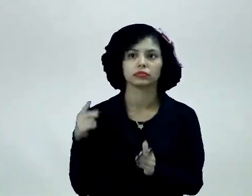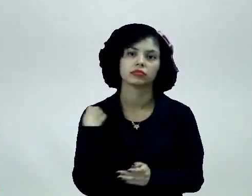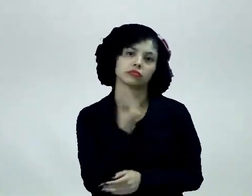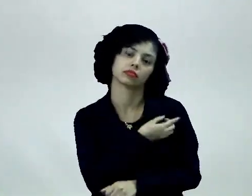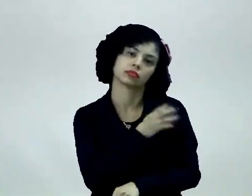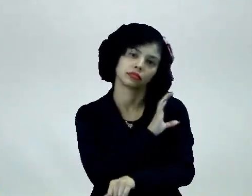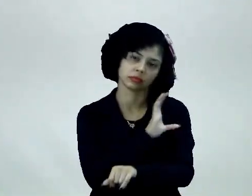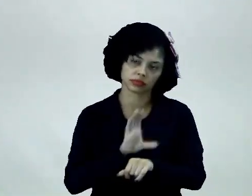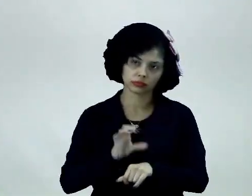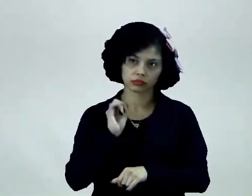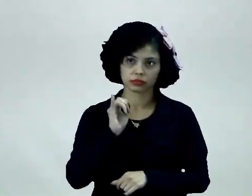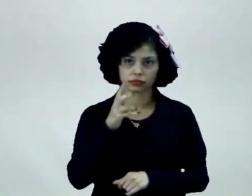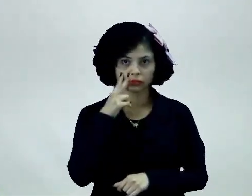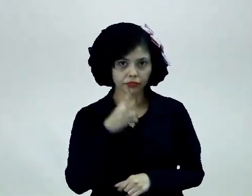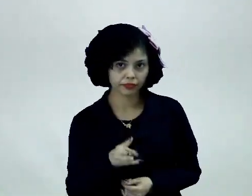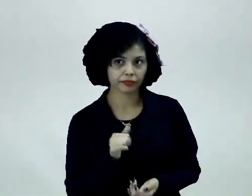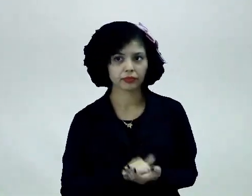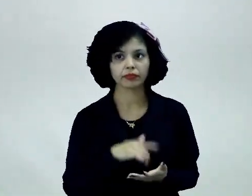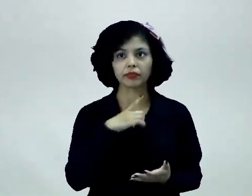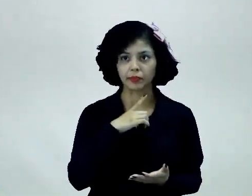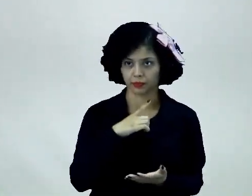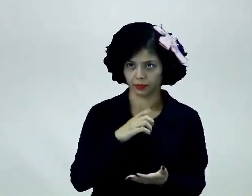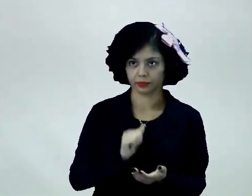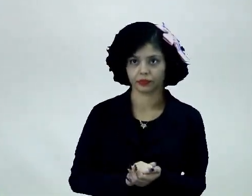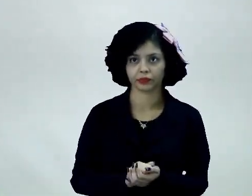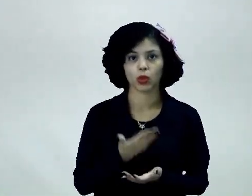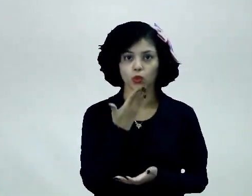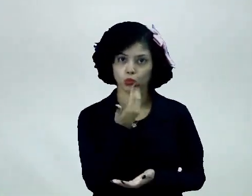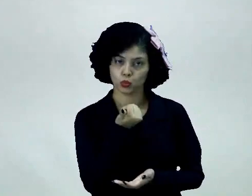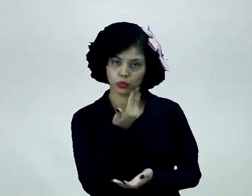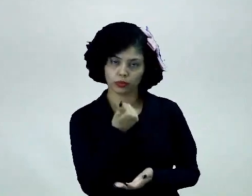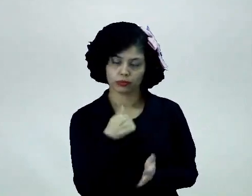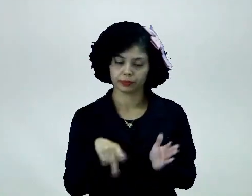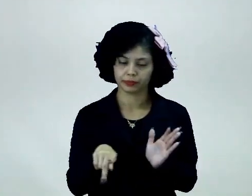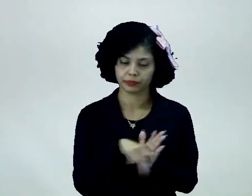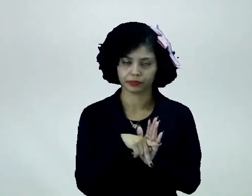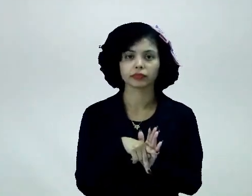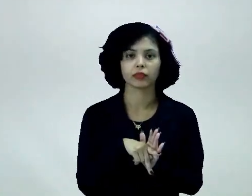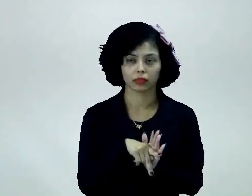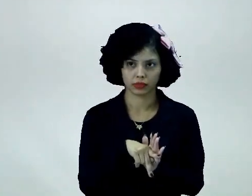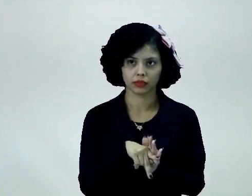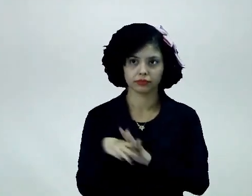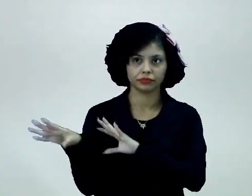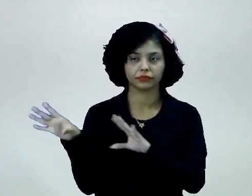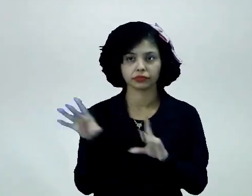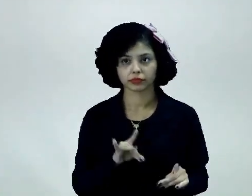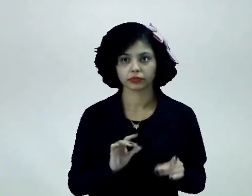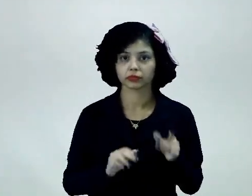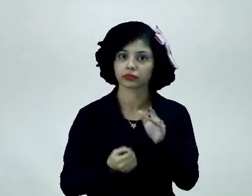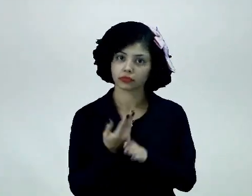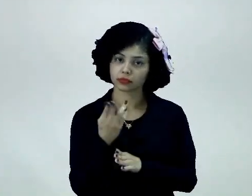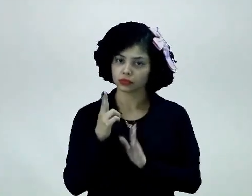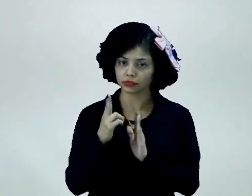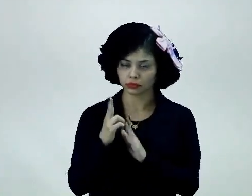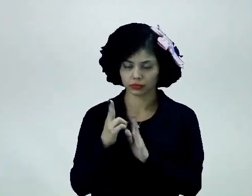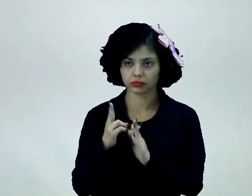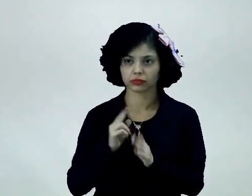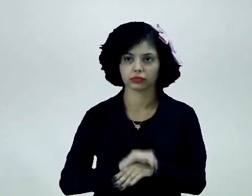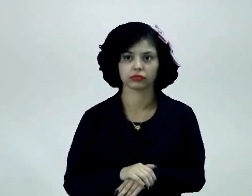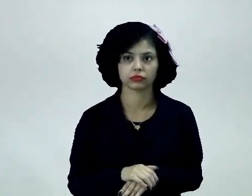nossa cultura. Se vocês forem observar, tem muitos pratos típicos, né, que são de origem